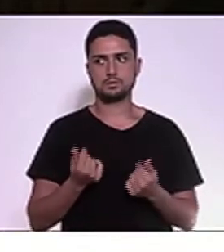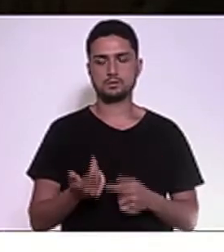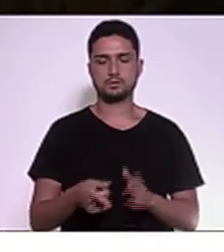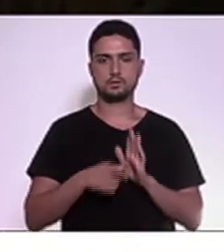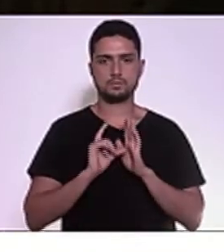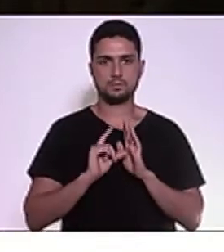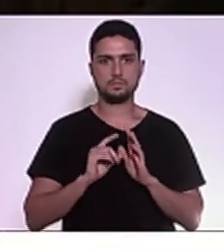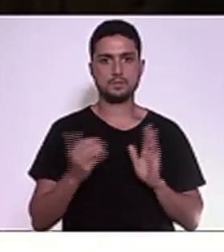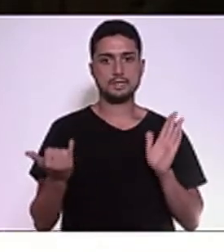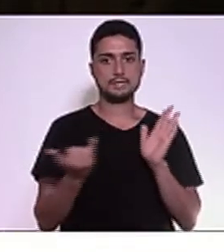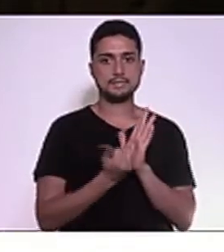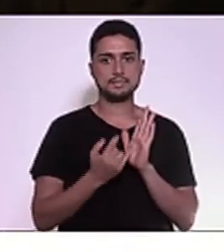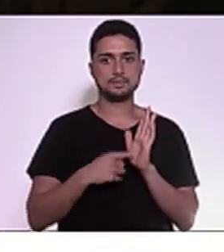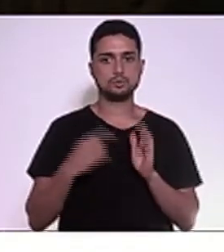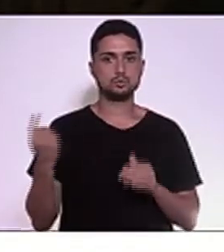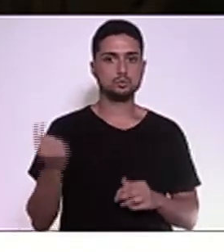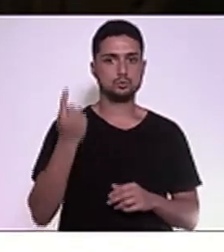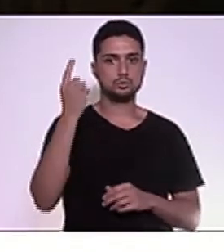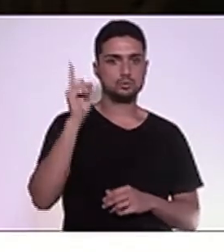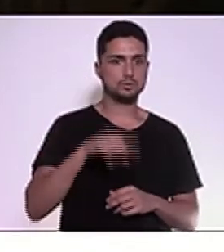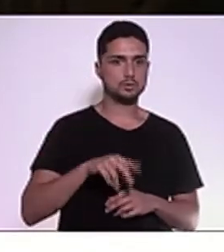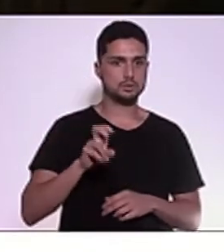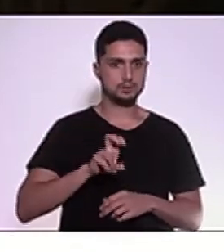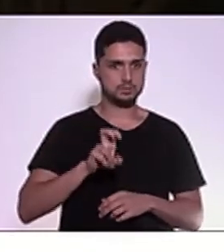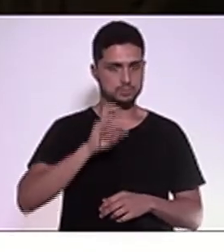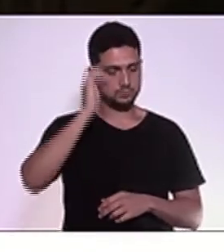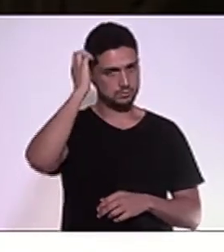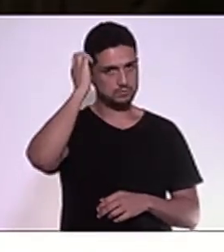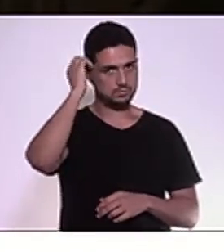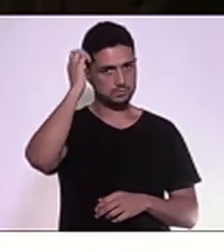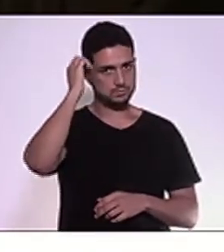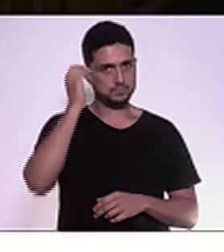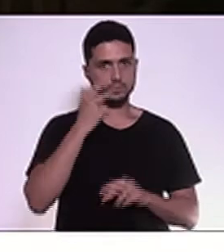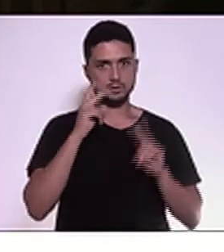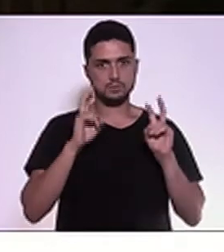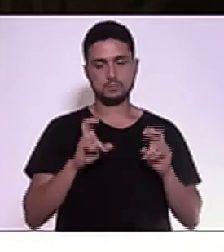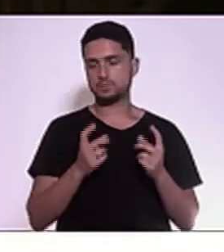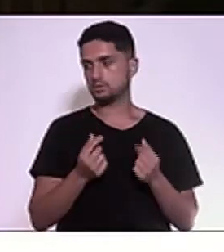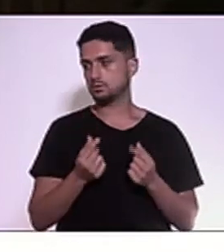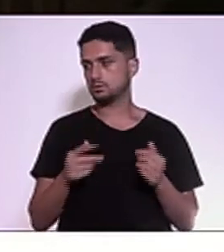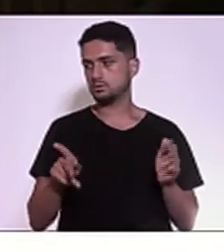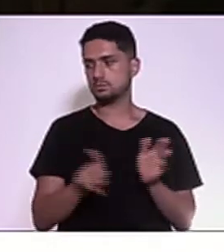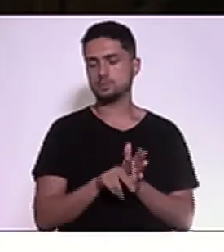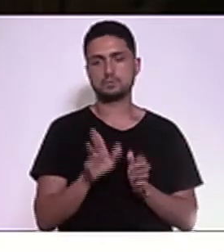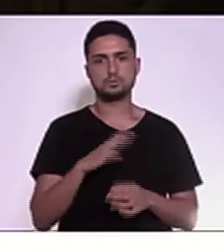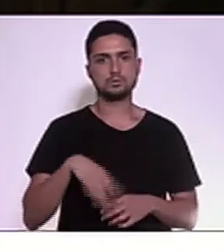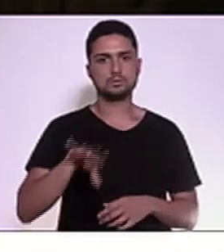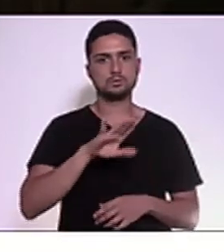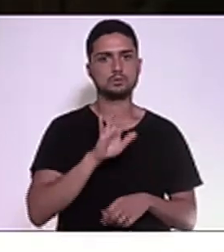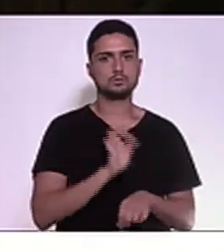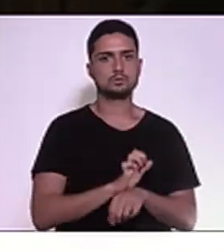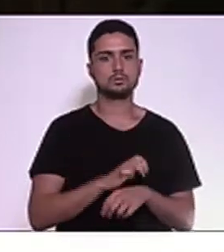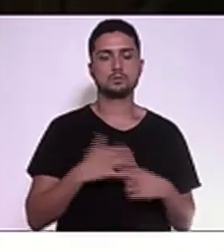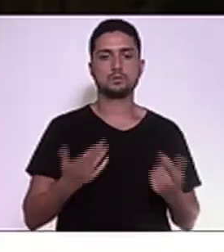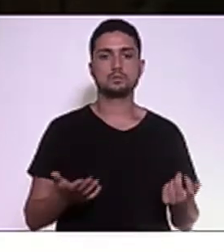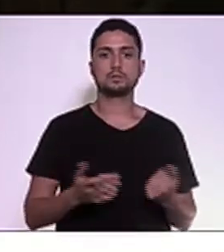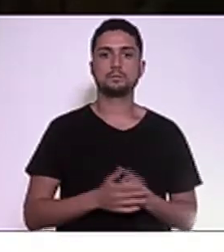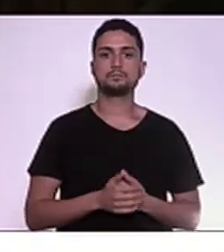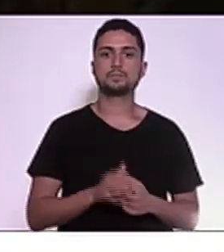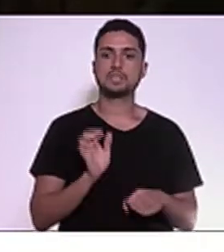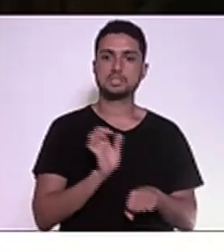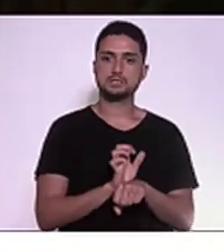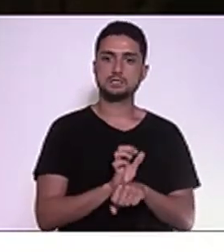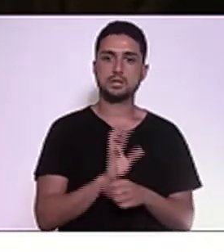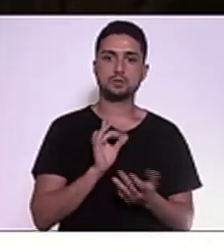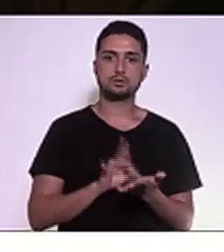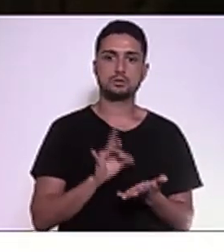um único inciso, que é o 5 dos 6, recursos constantes do orçamento geral do Estado. Ou seja, então, o Estado,